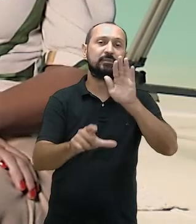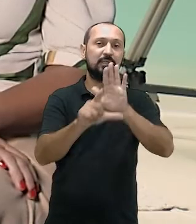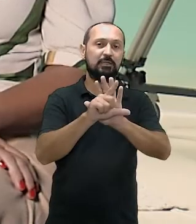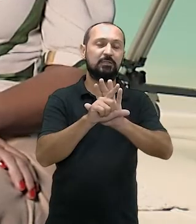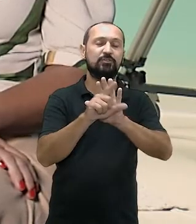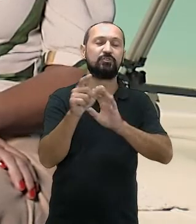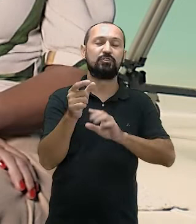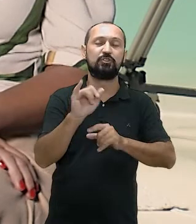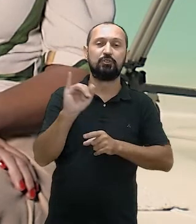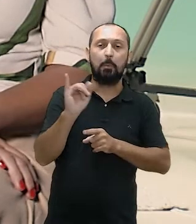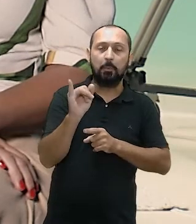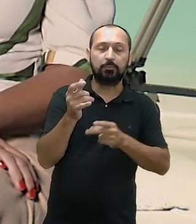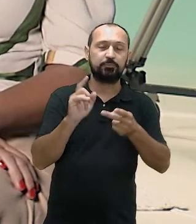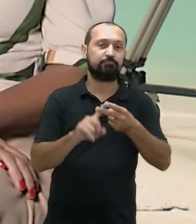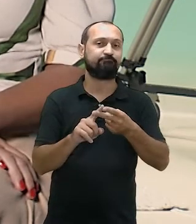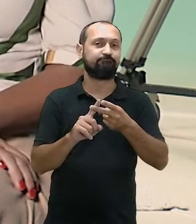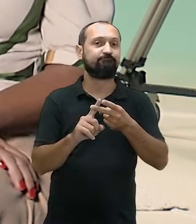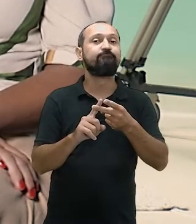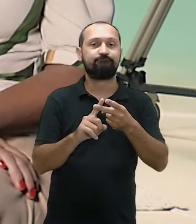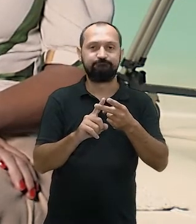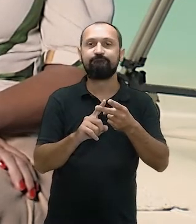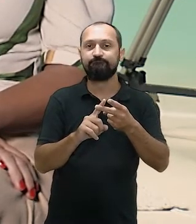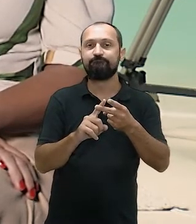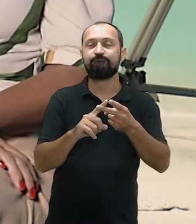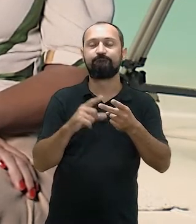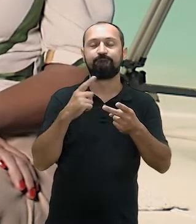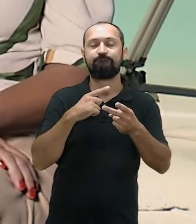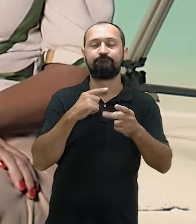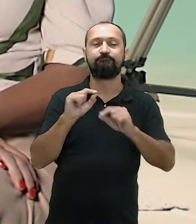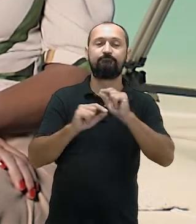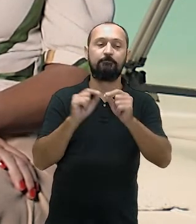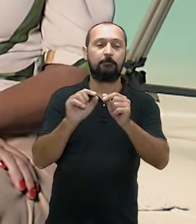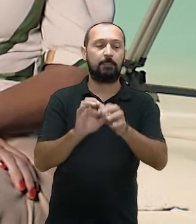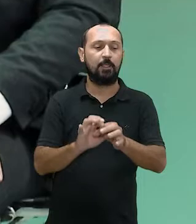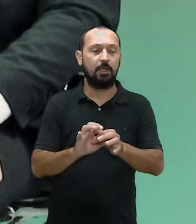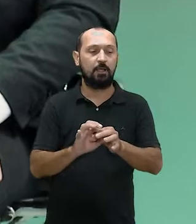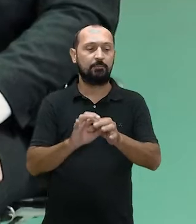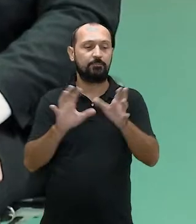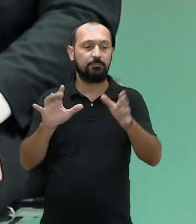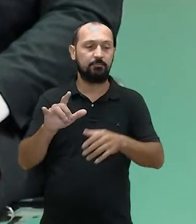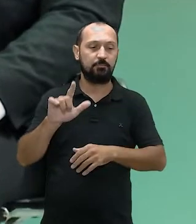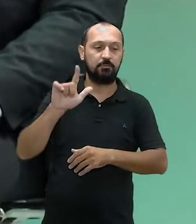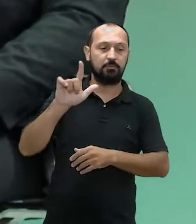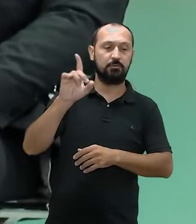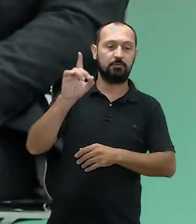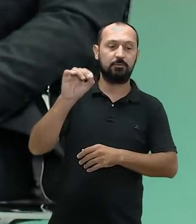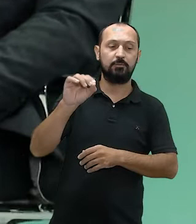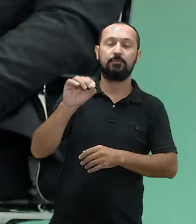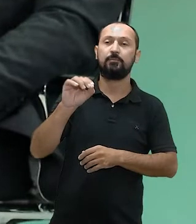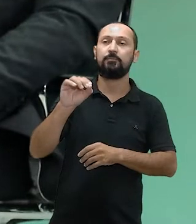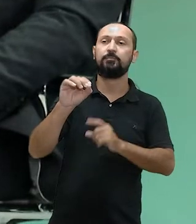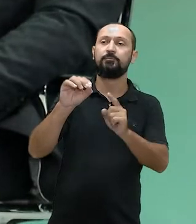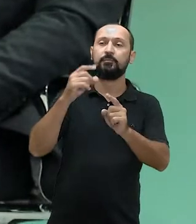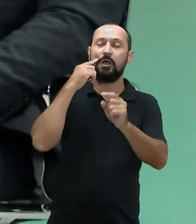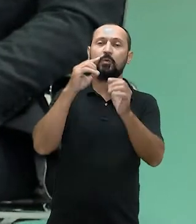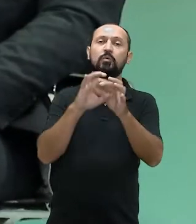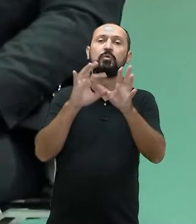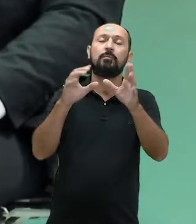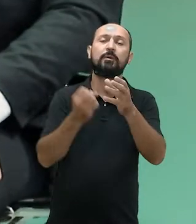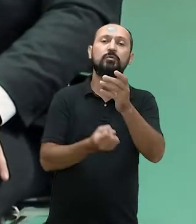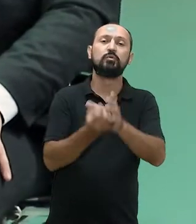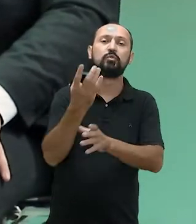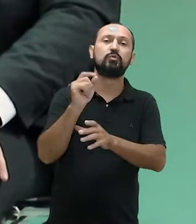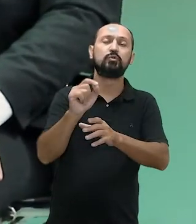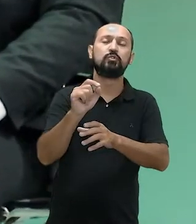na legislação tributária, ela trata também de autorizar, na LDO deve constar a autorização